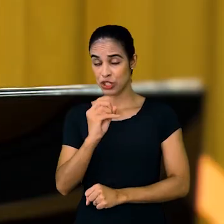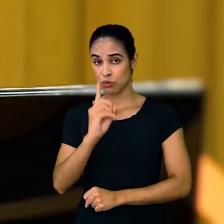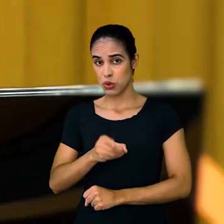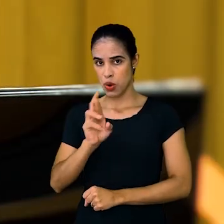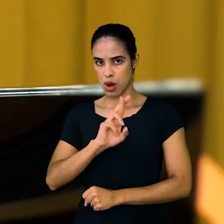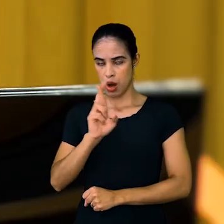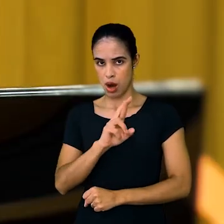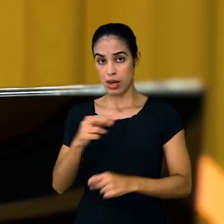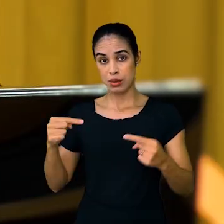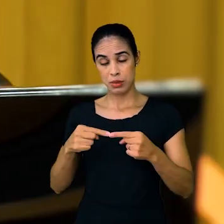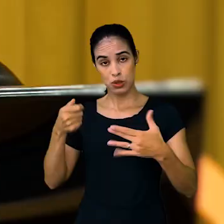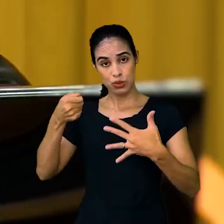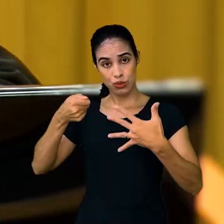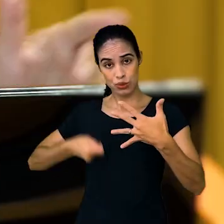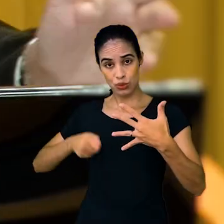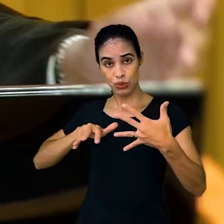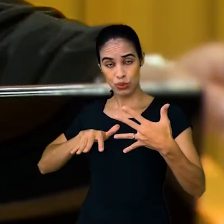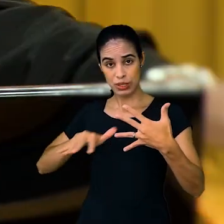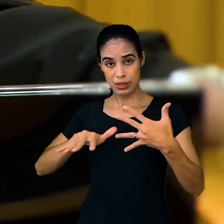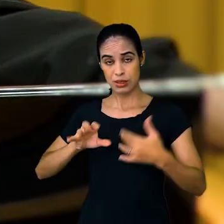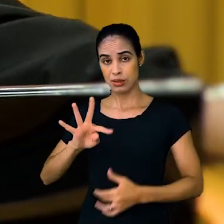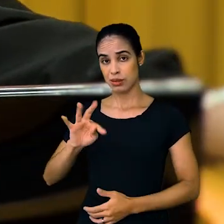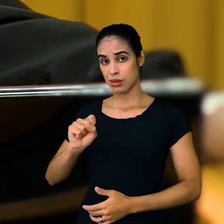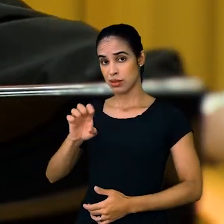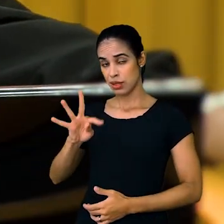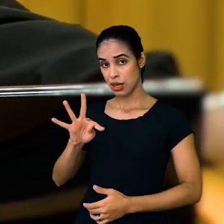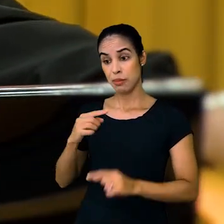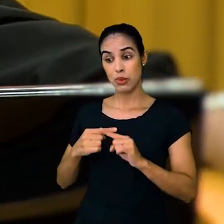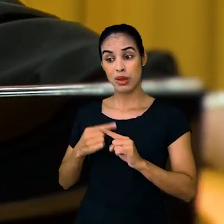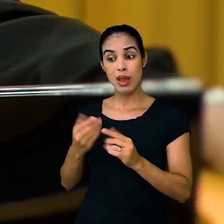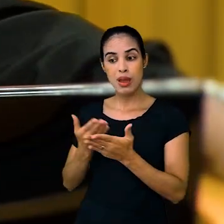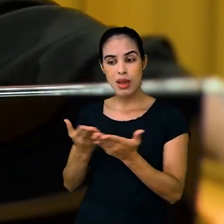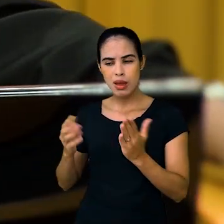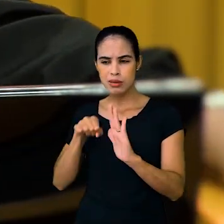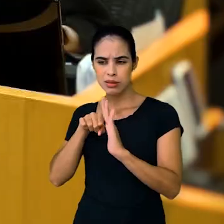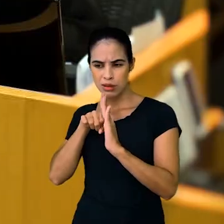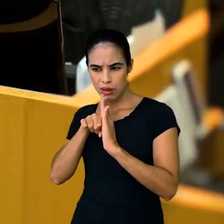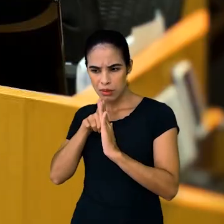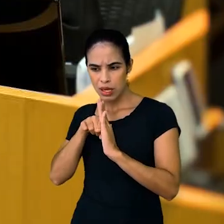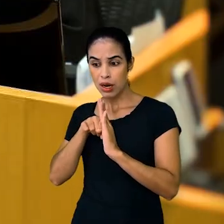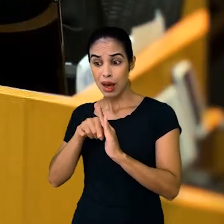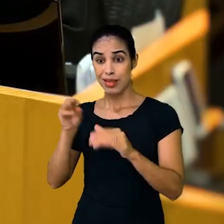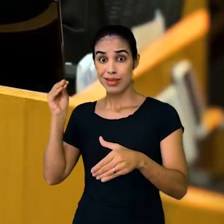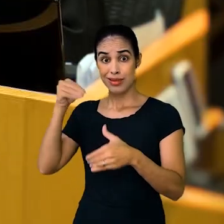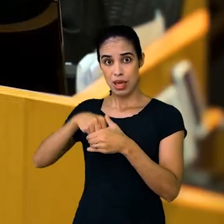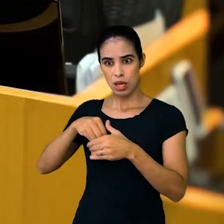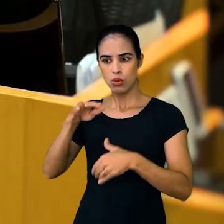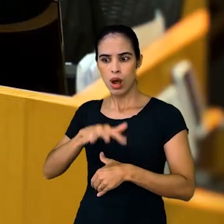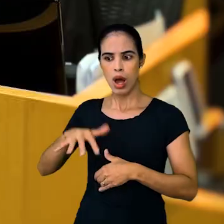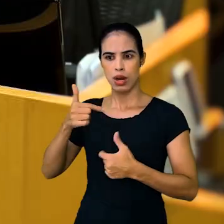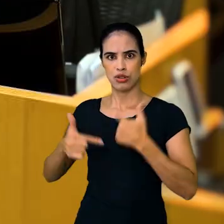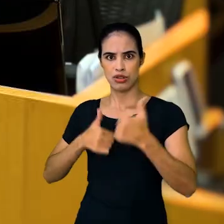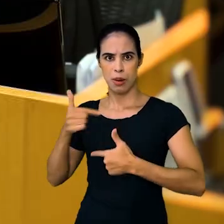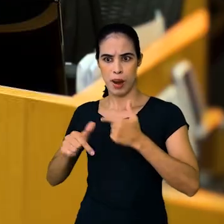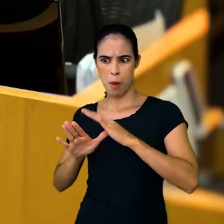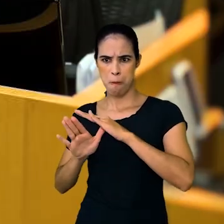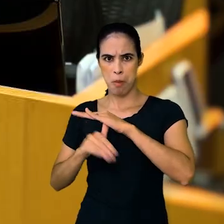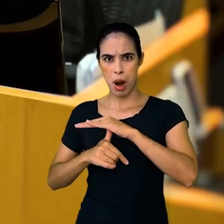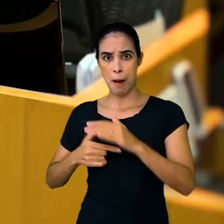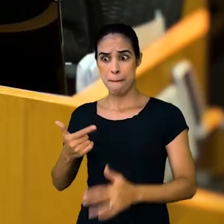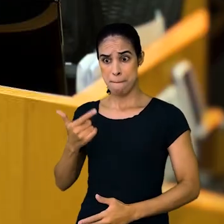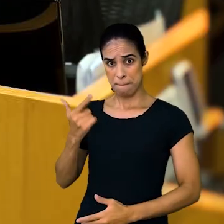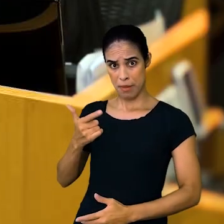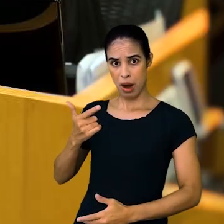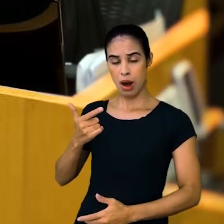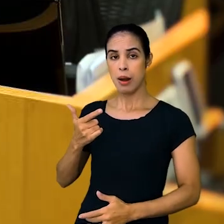foi baseada na jurisprudência do tribunal, que considera assaltos com arma de fogo no local de trabalho como causadores